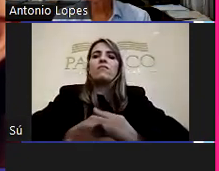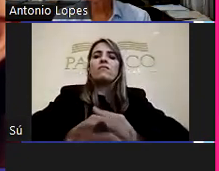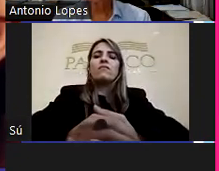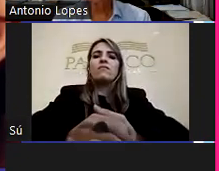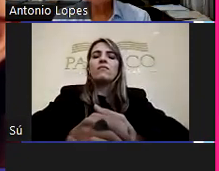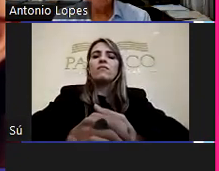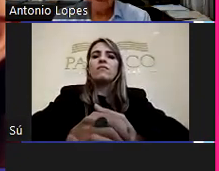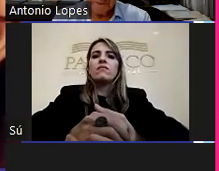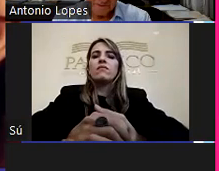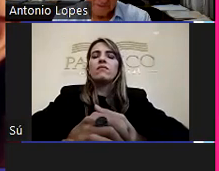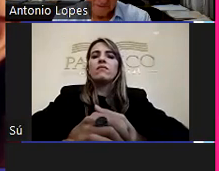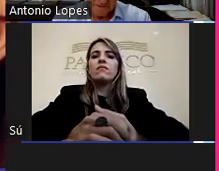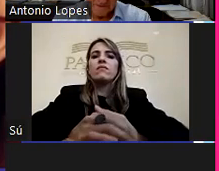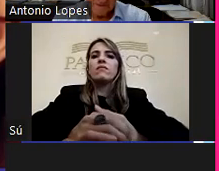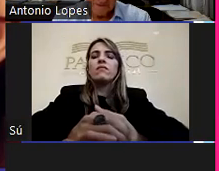32.